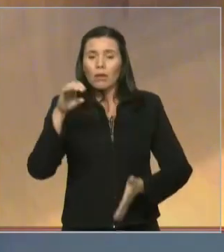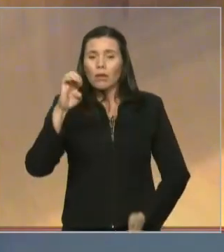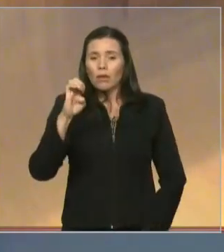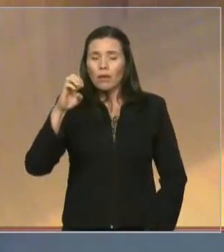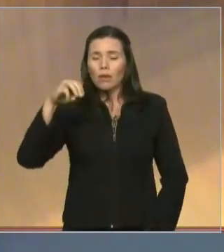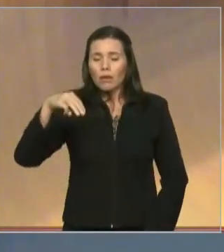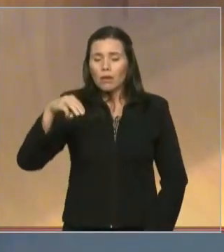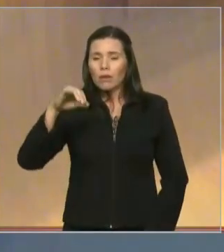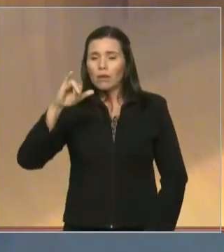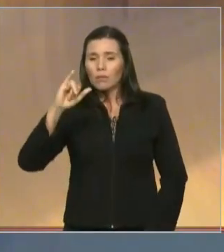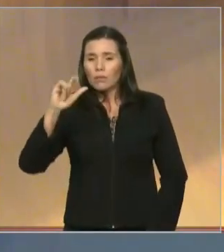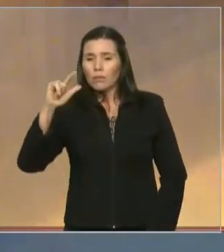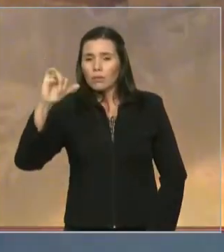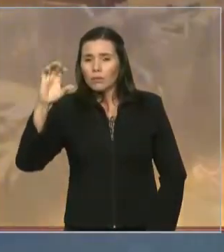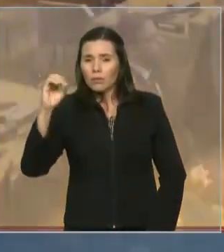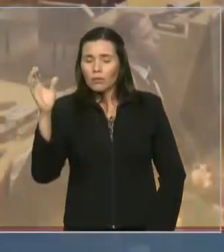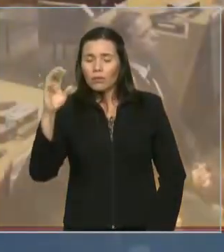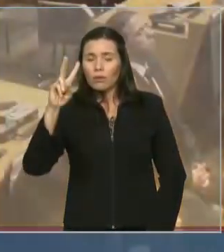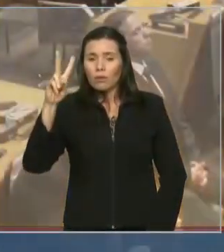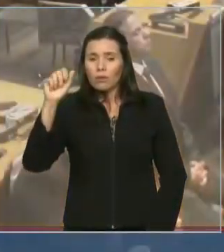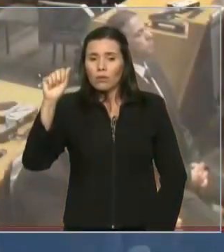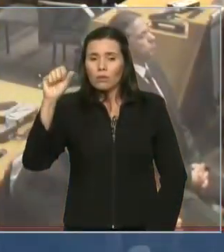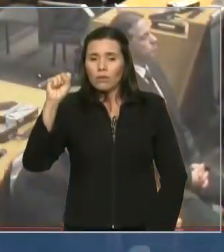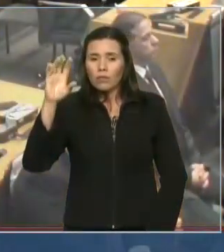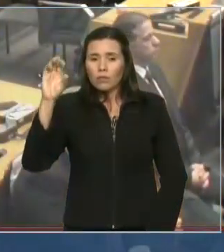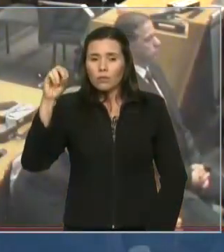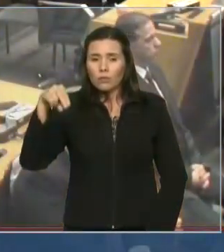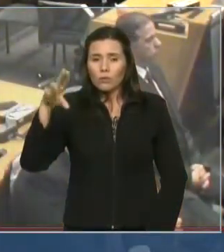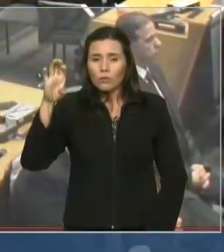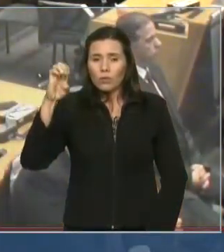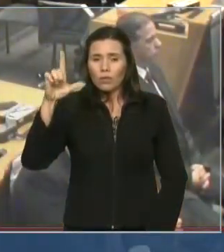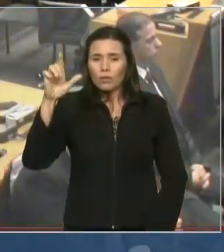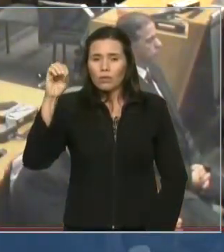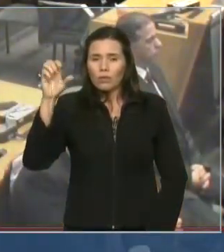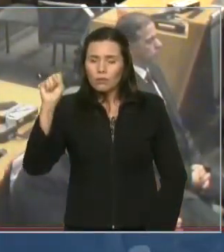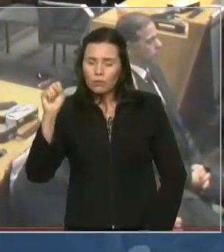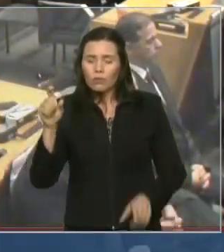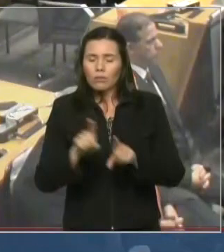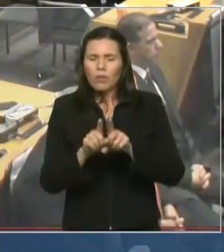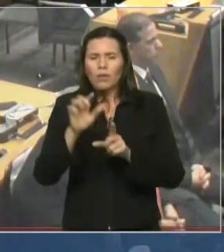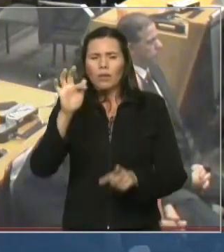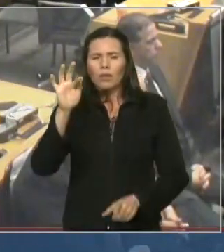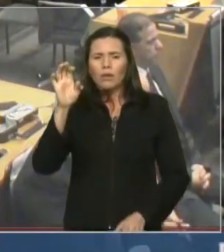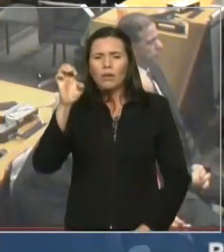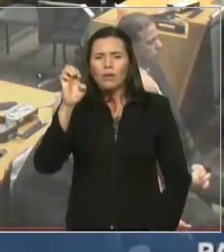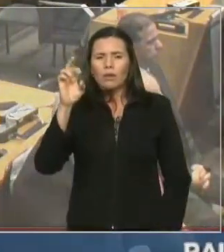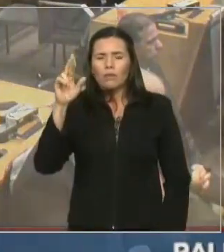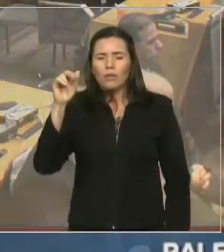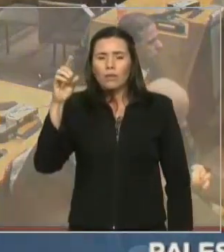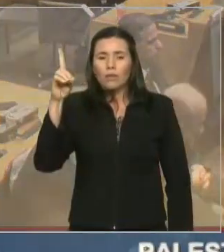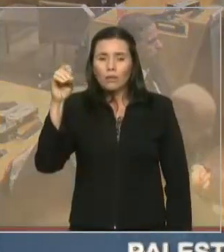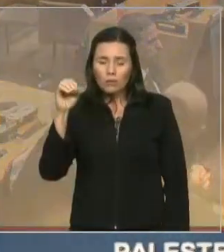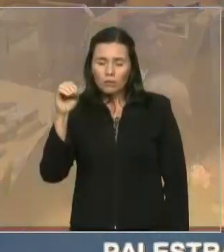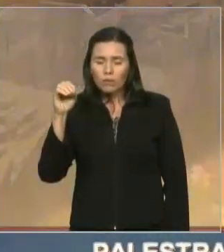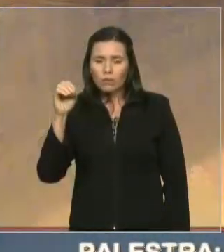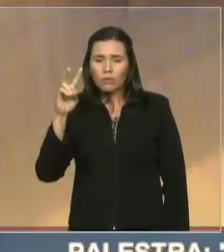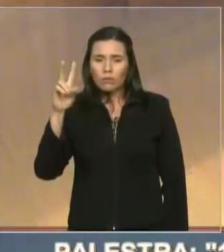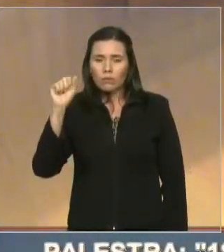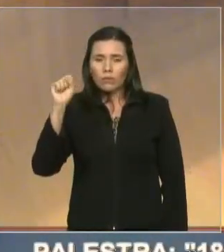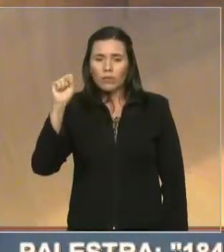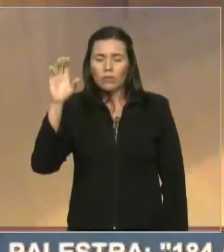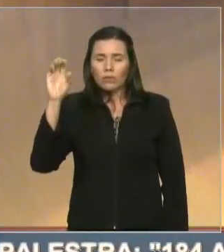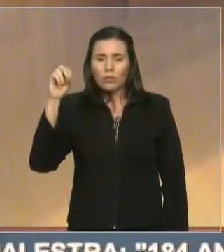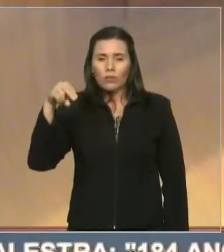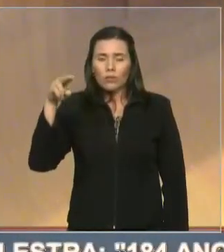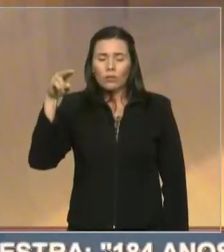Vasconcelos, Fernando Vasconcelos, um deputado do Grajaú, que foi o primeiro deputado Marco Aurélio,